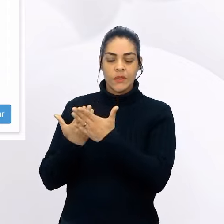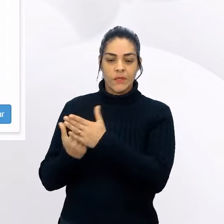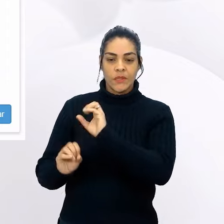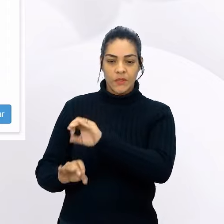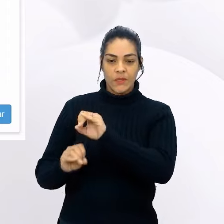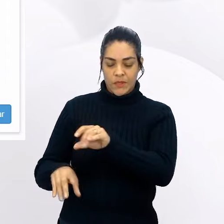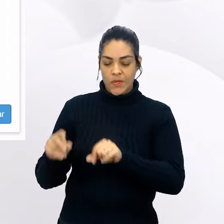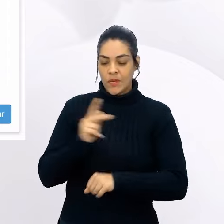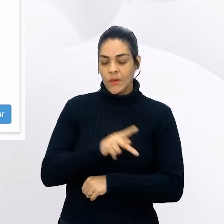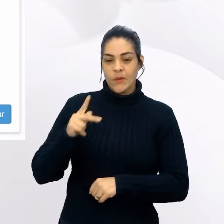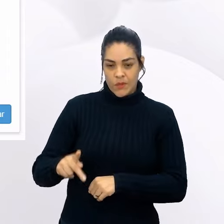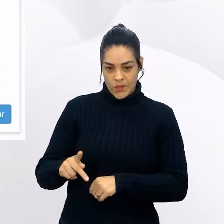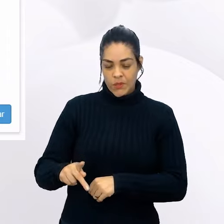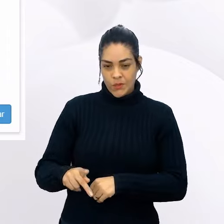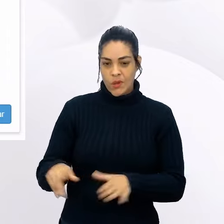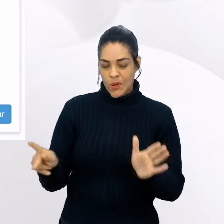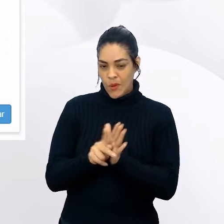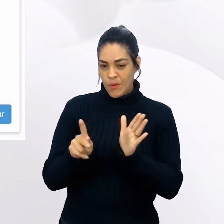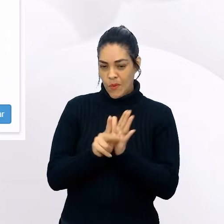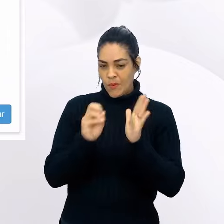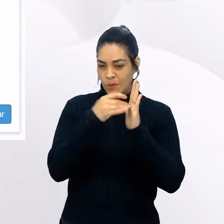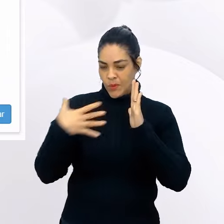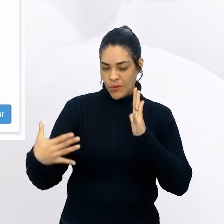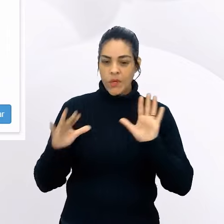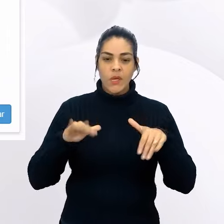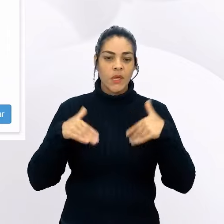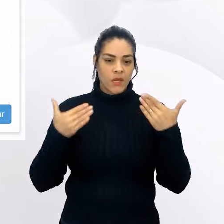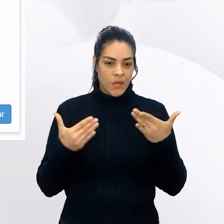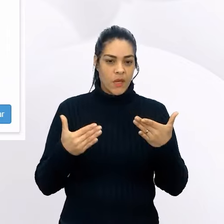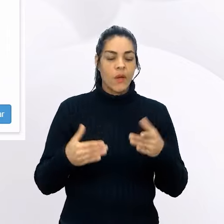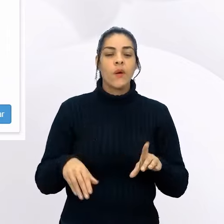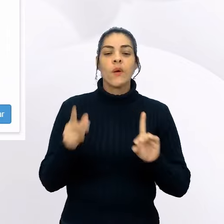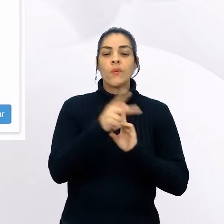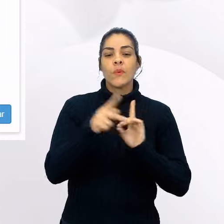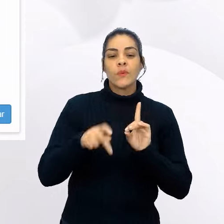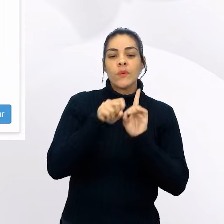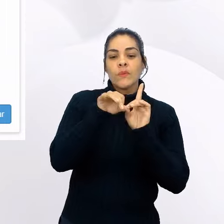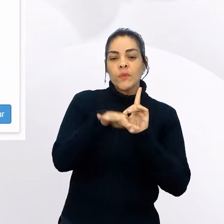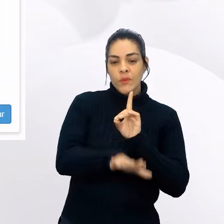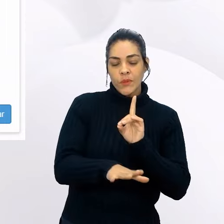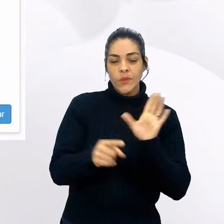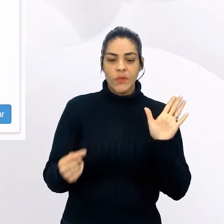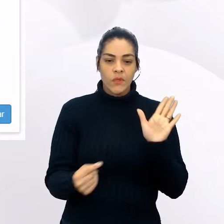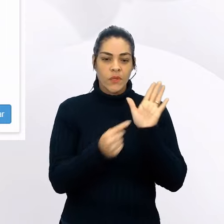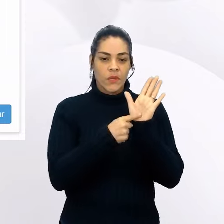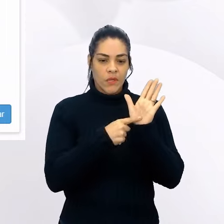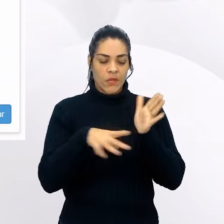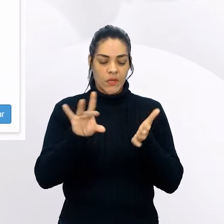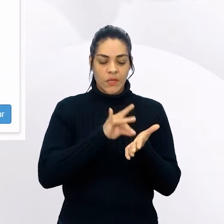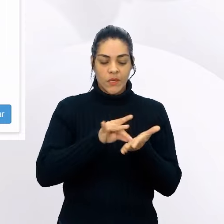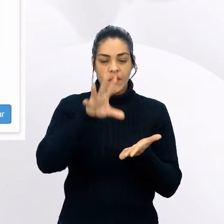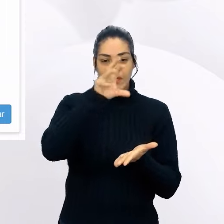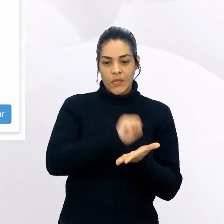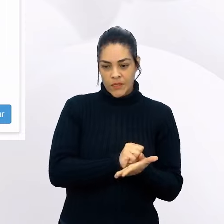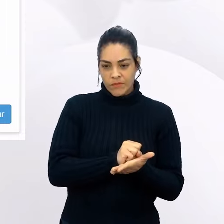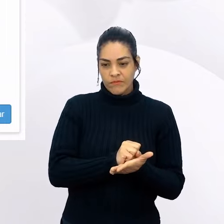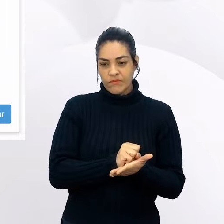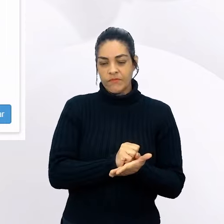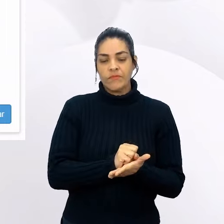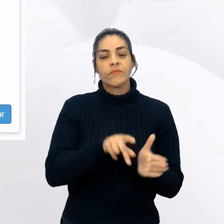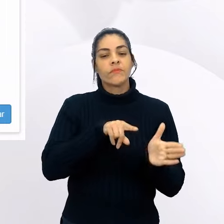professor especialista em currículo. Então, professor multiplicador e depois clicar em escrever.